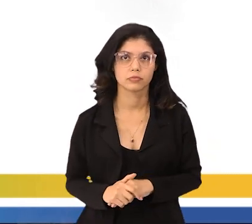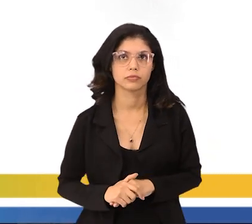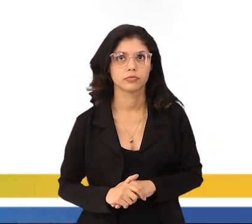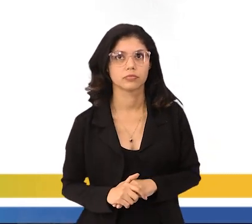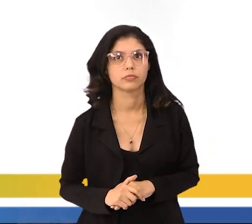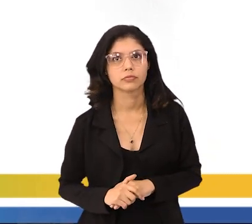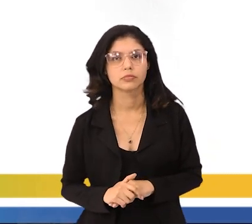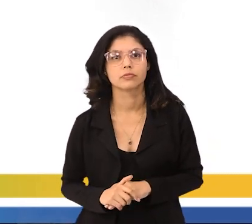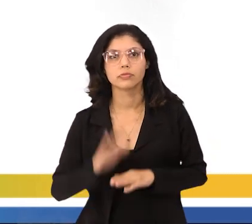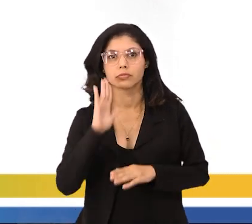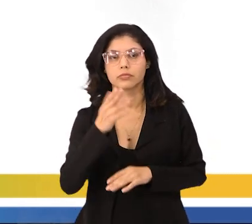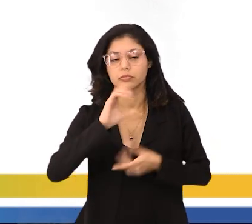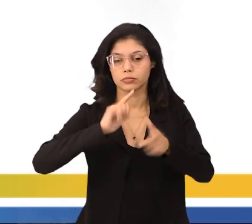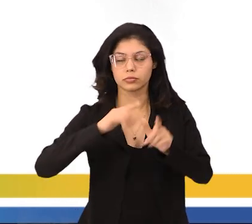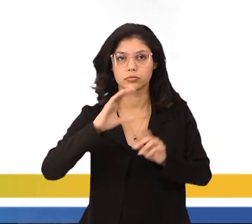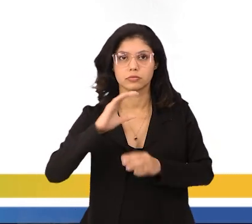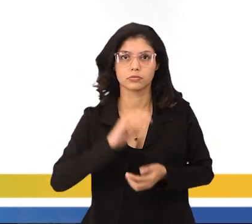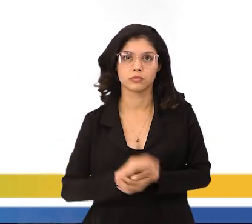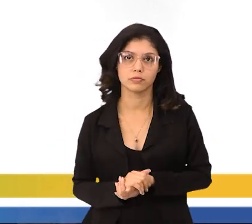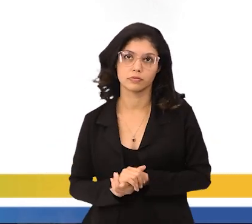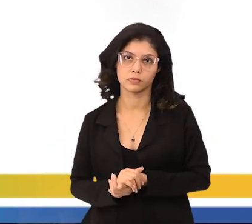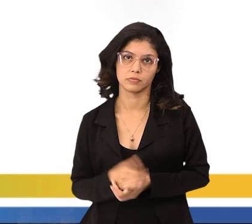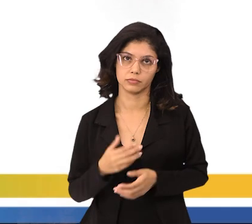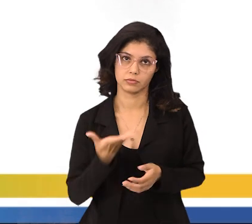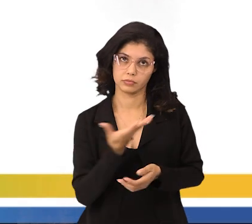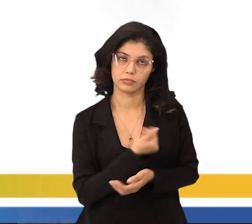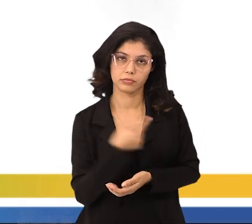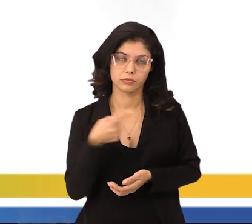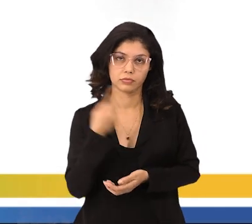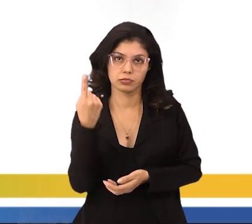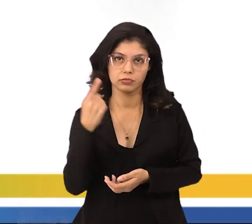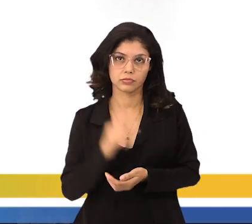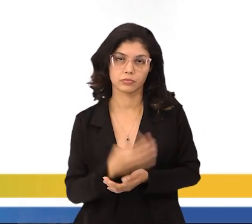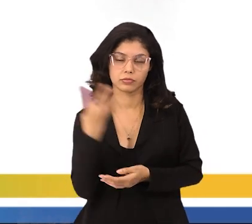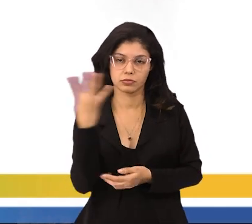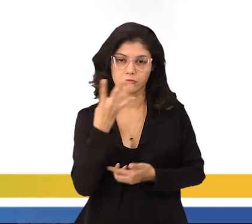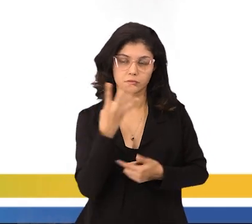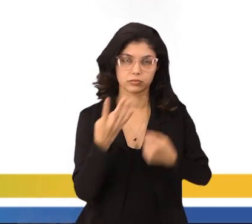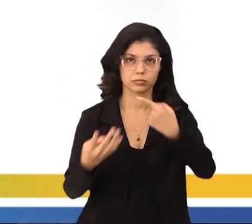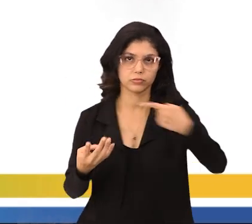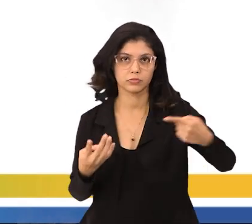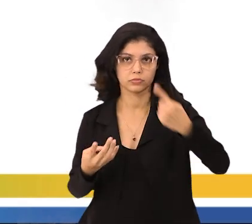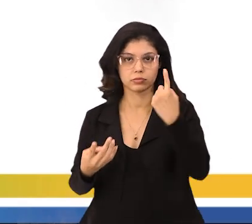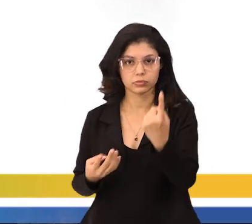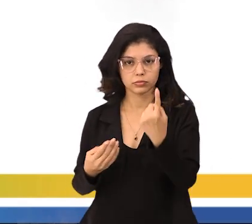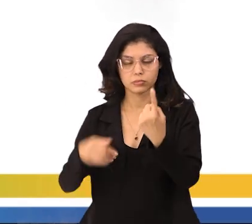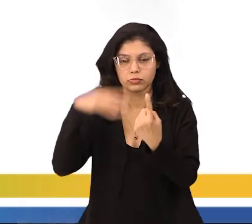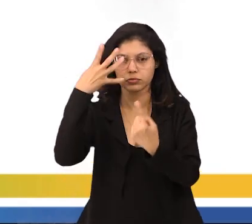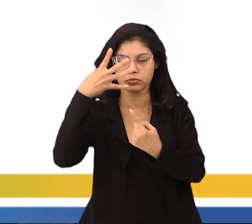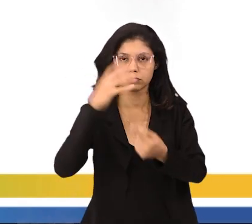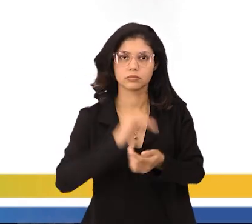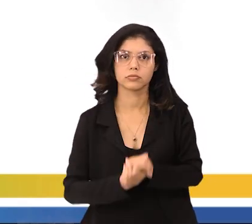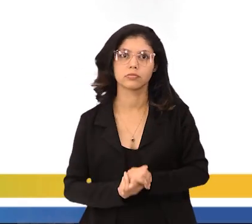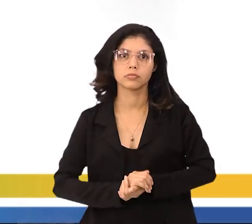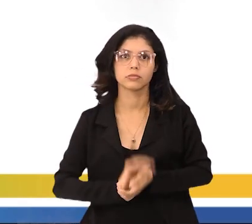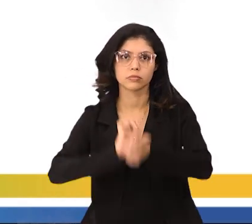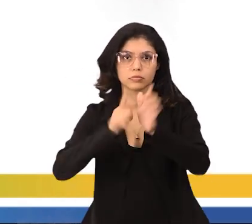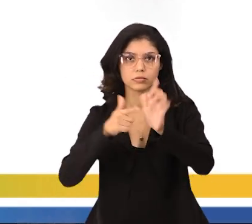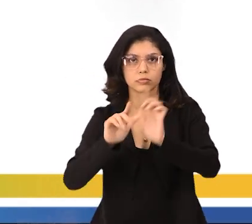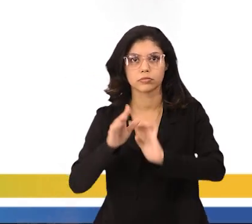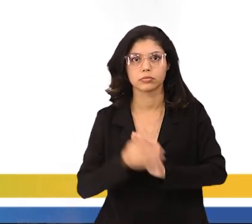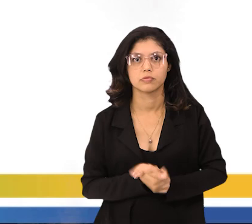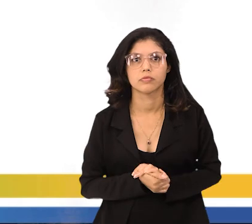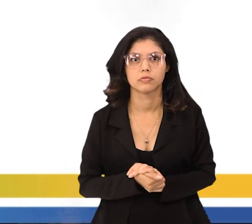8. Já na letra C, você percebe que o menos 1 aparece 4 vezes, né? E assim, na letra D, eu